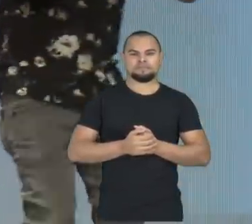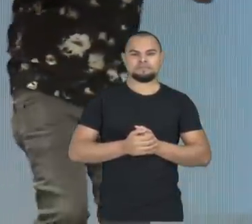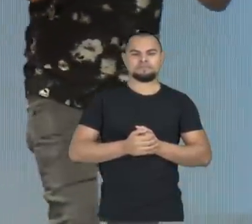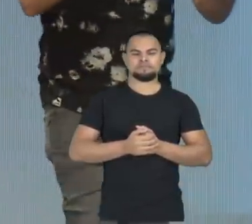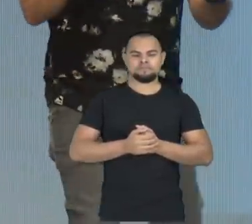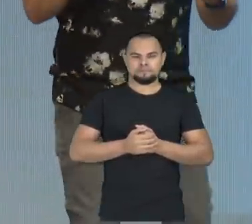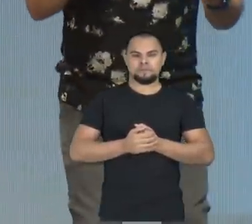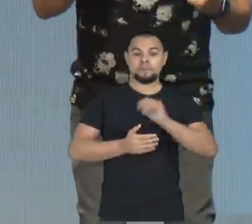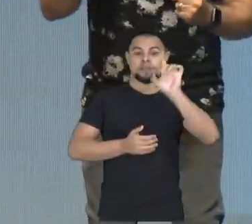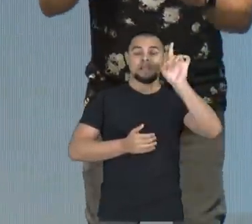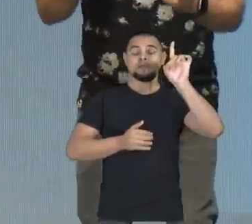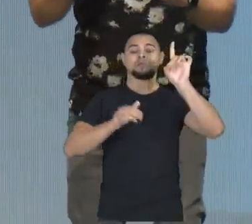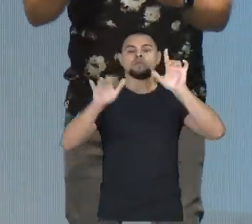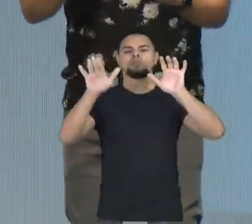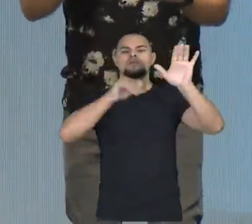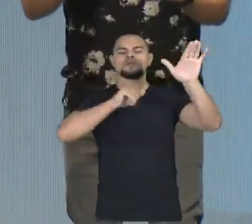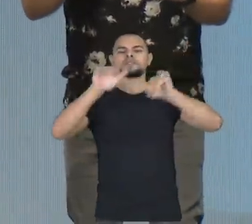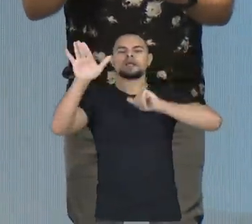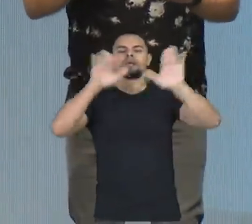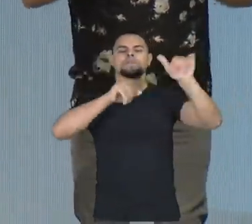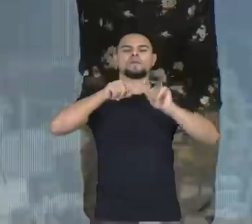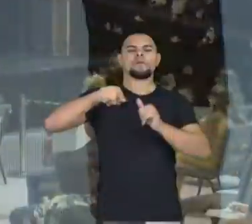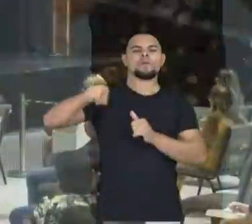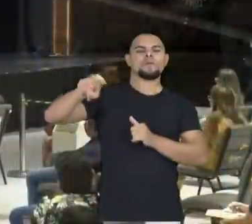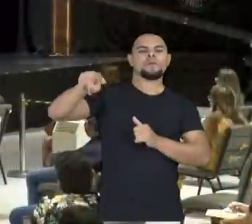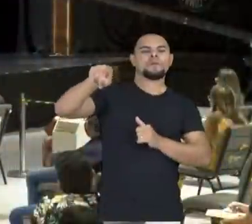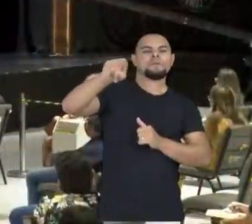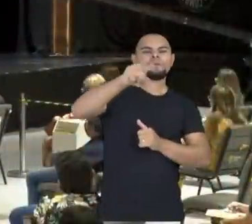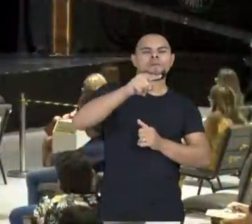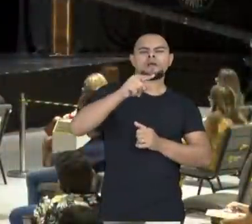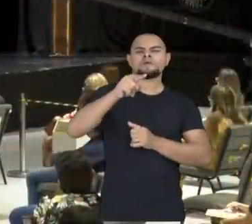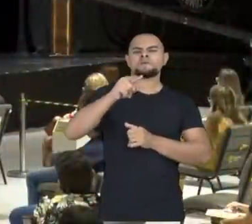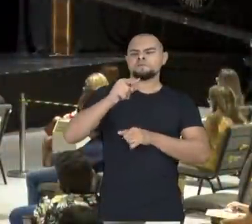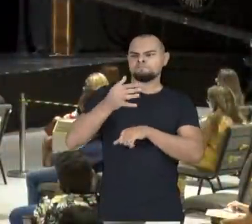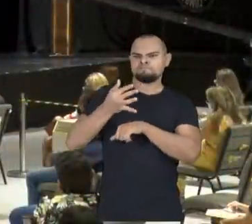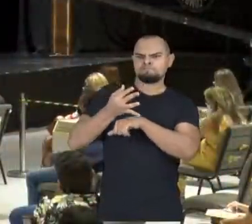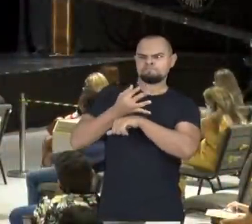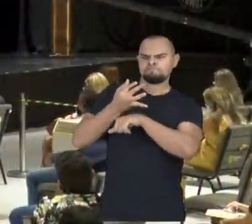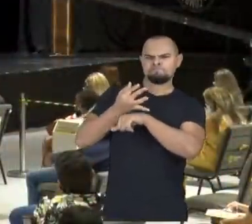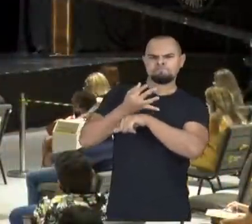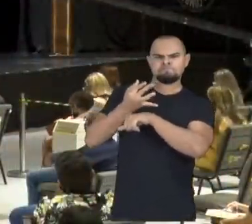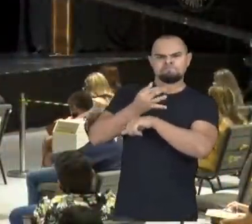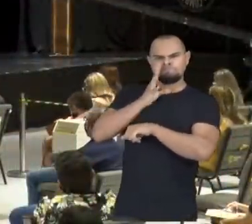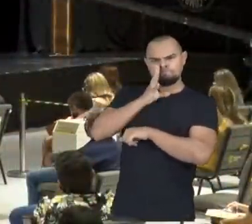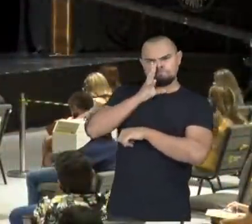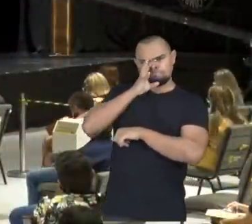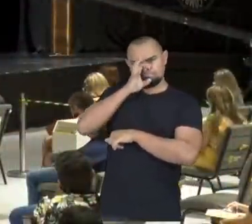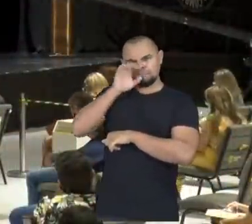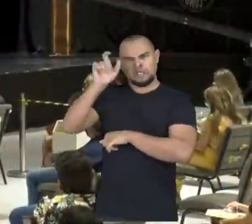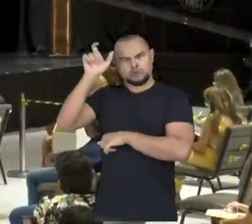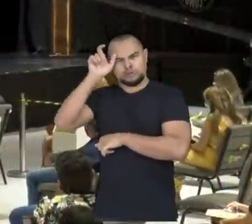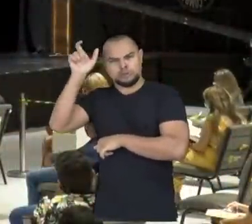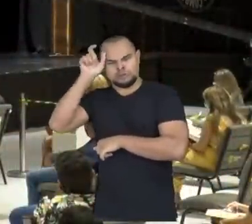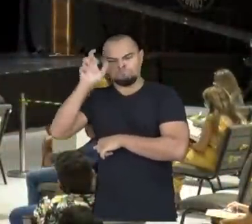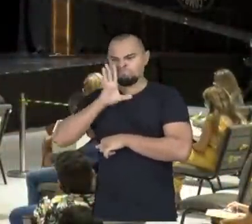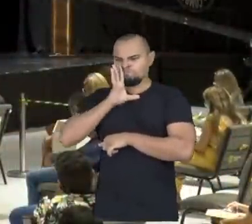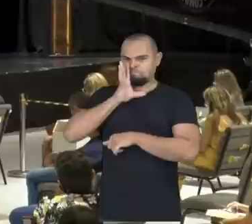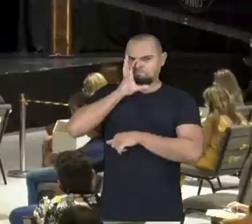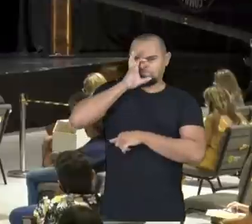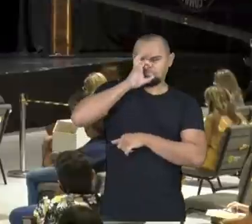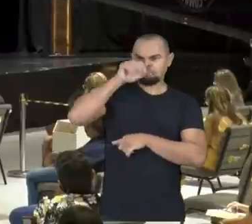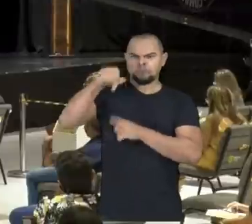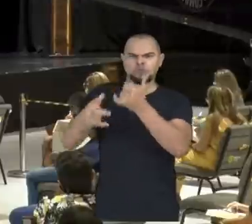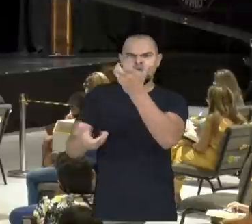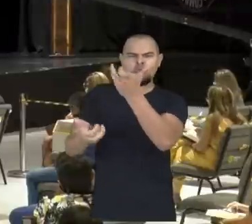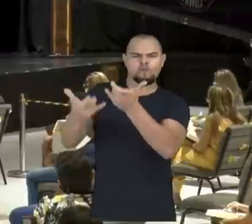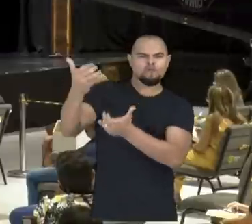Deus nos chamou para resistir ao diabo, resistir ao inferno, resistir ao